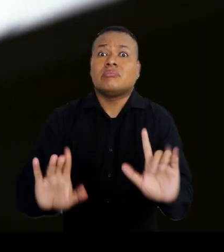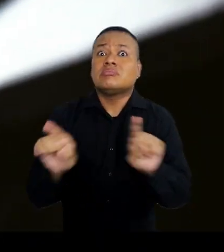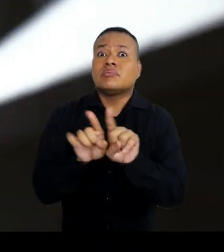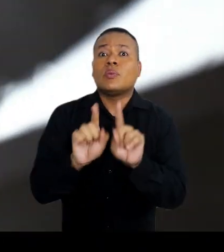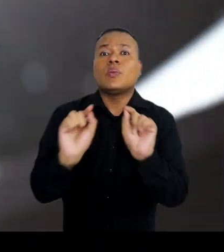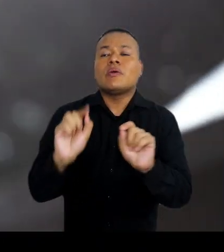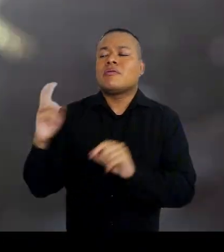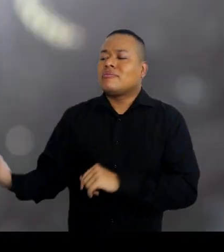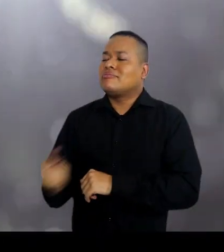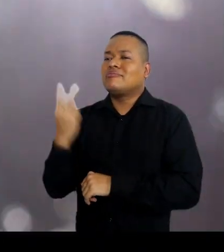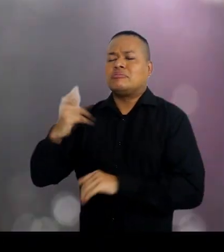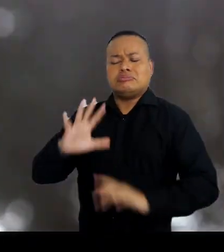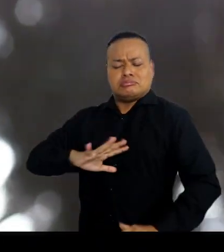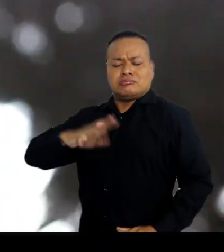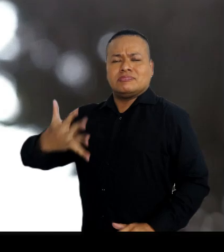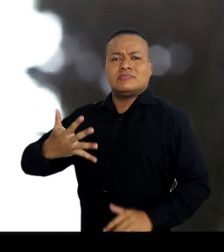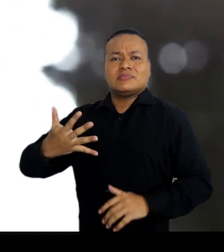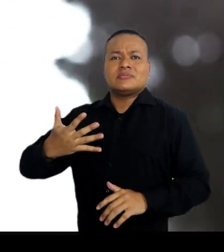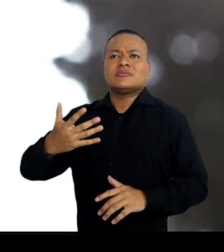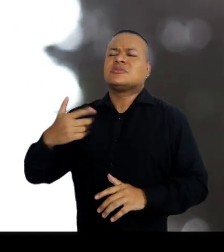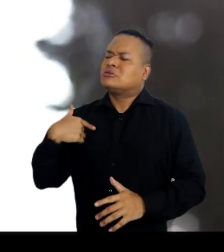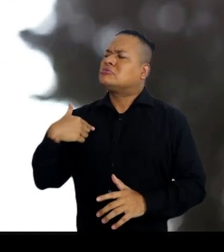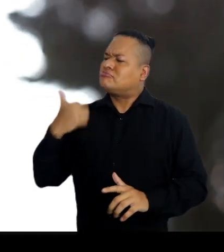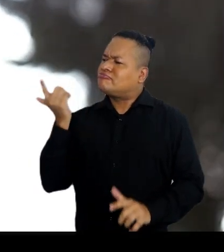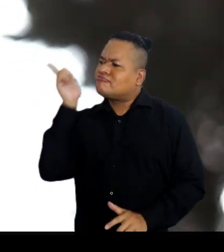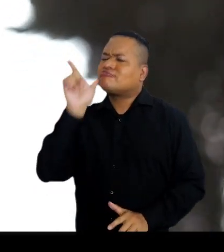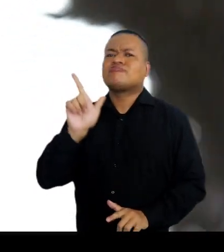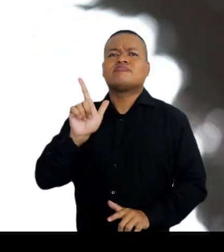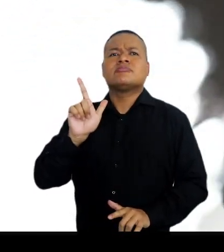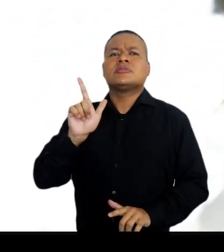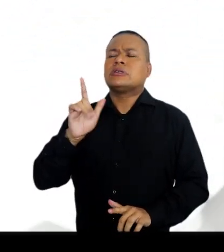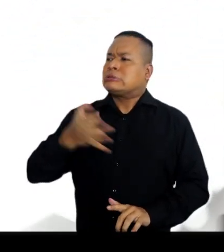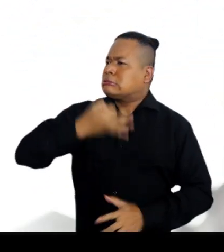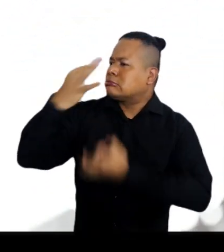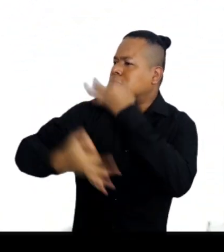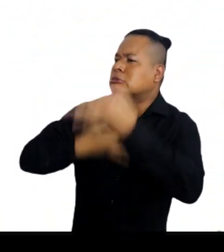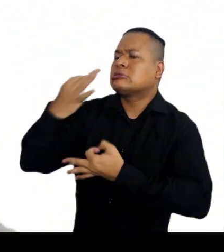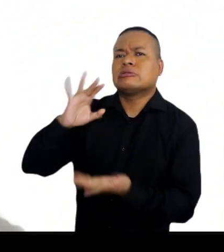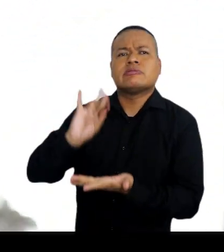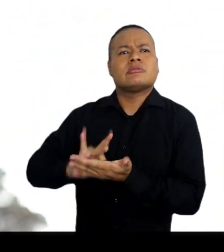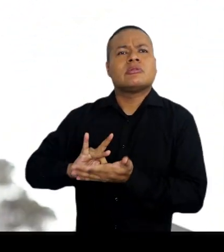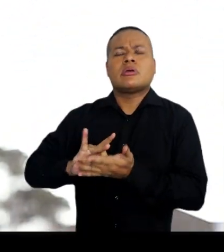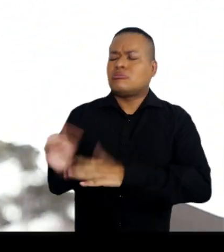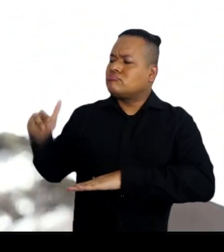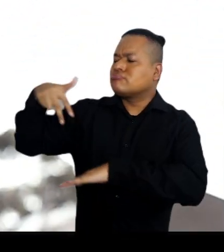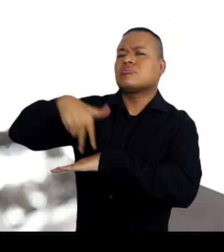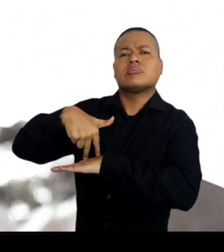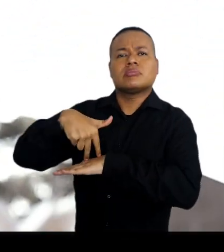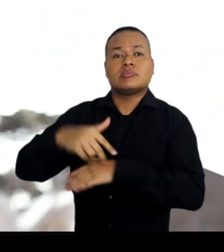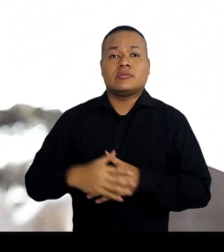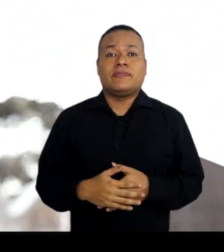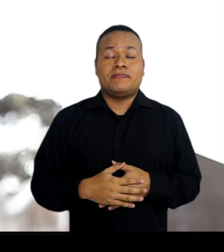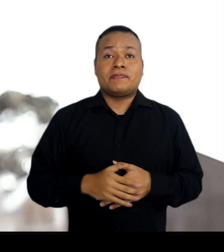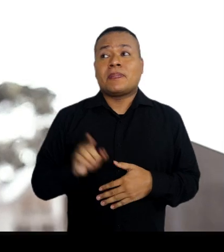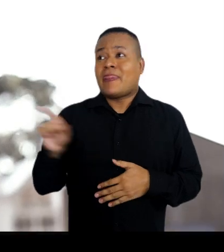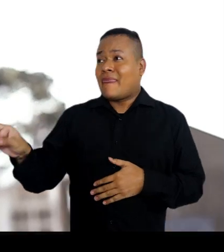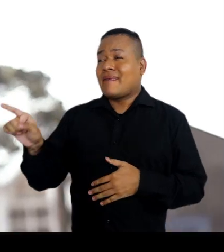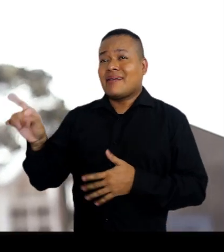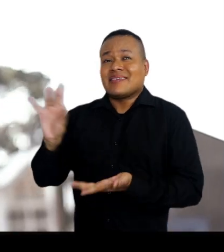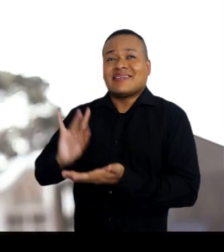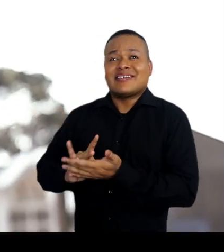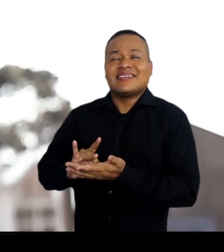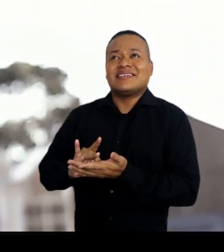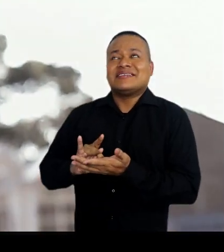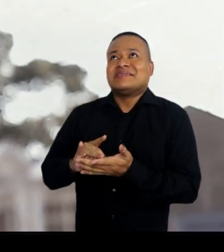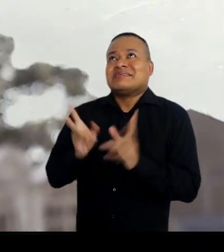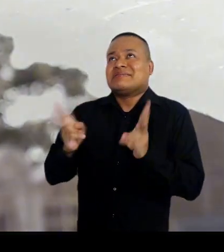mas também o valor da coragem, de sustentar as suas convicções, as suas posições. Meu tio, para mim,